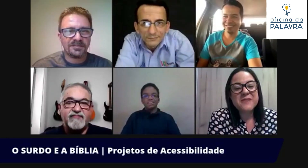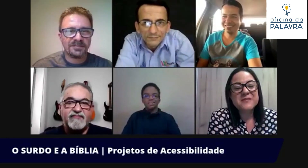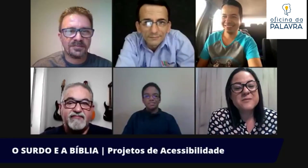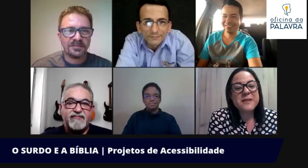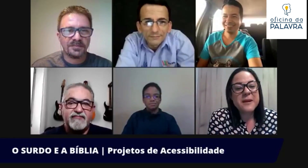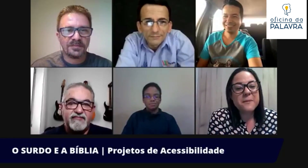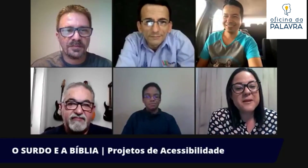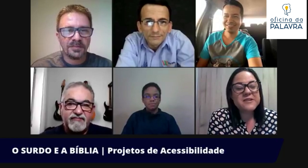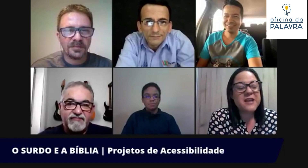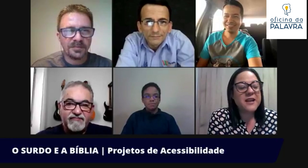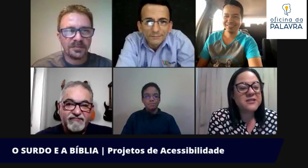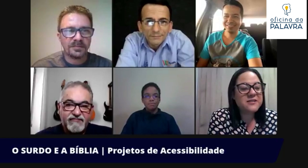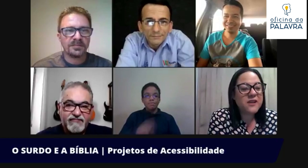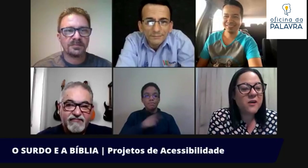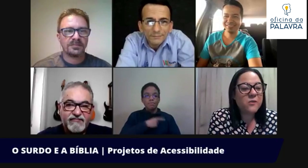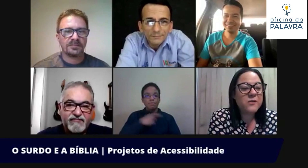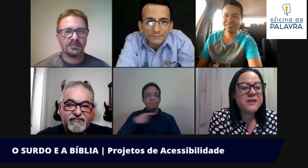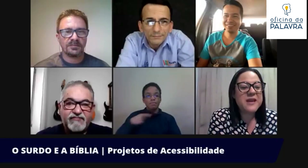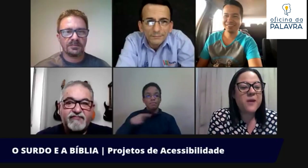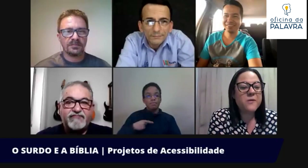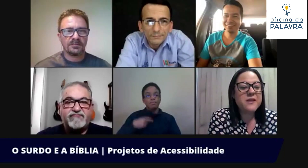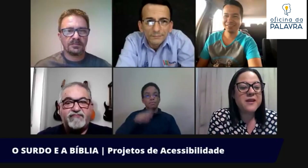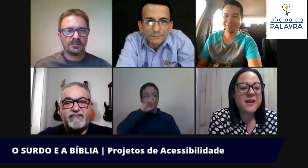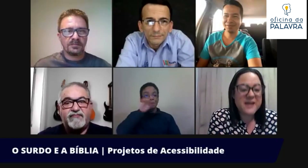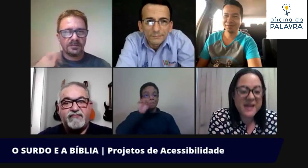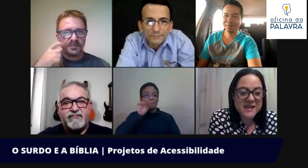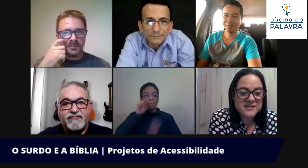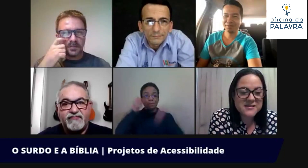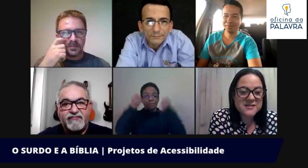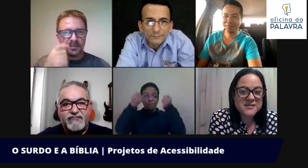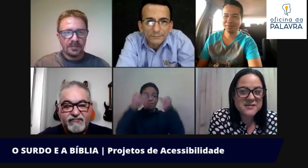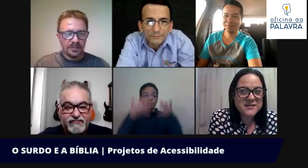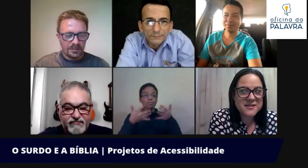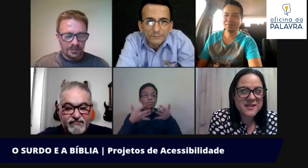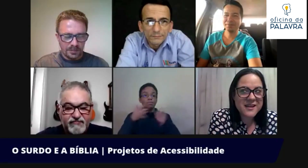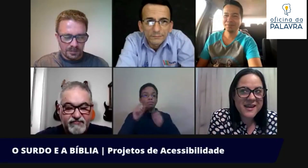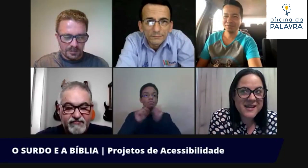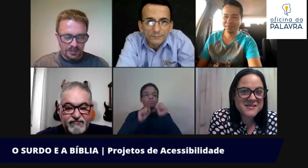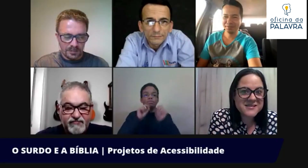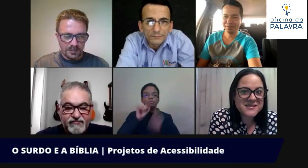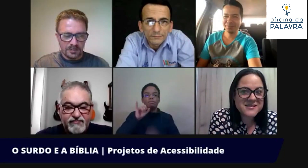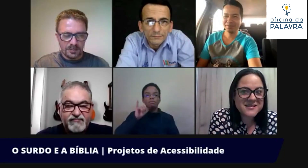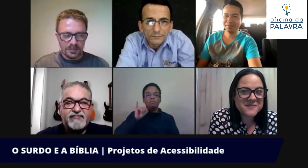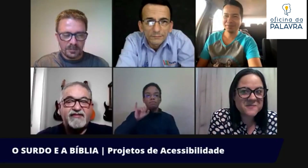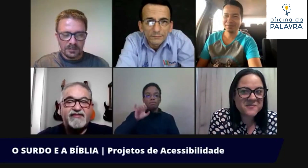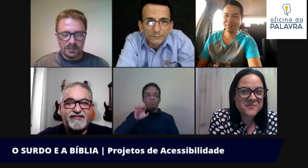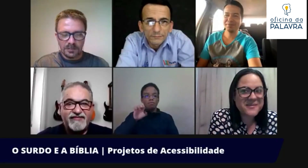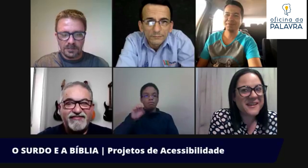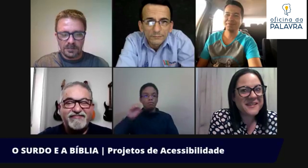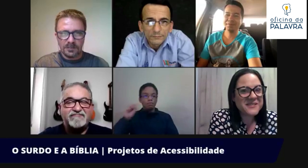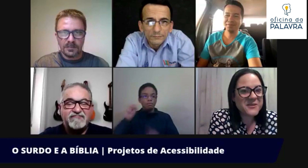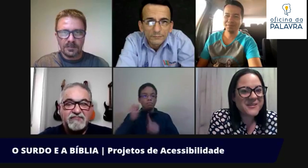Pastor Estevão, explica pra gente, então, o que é o IES.